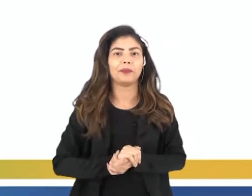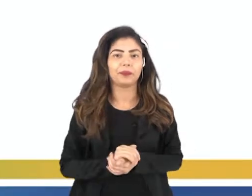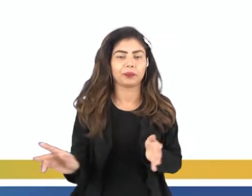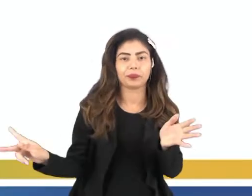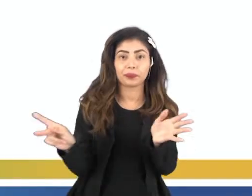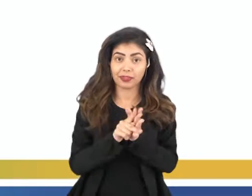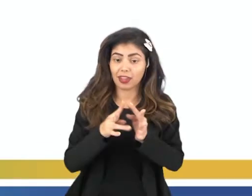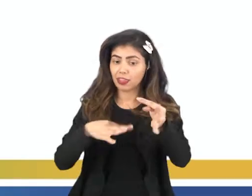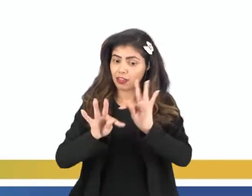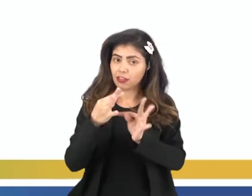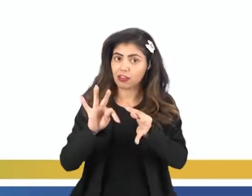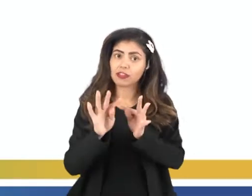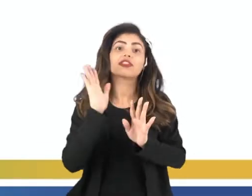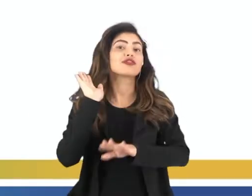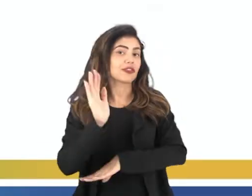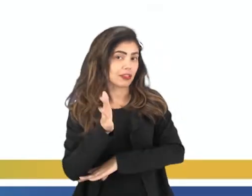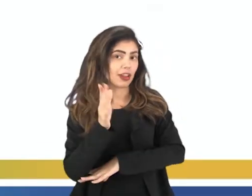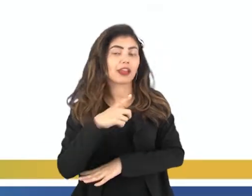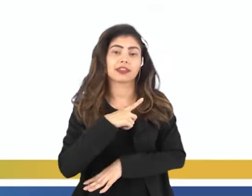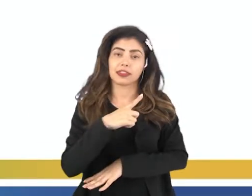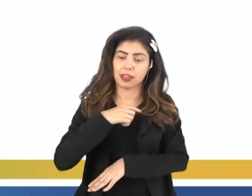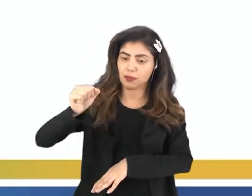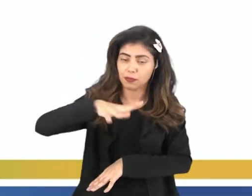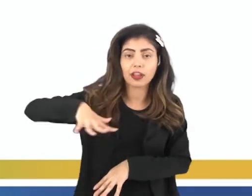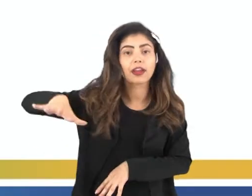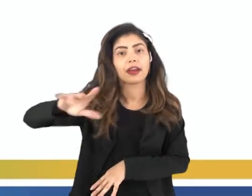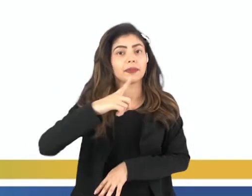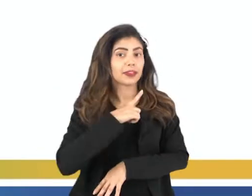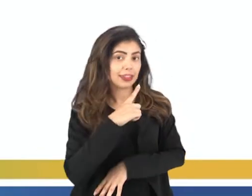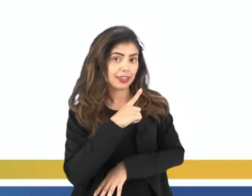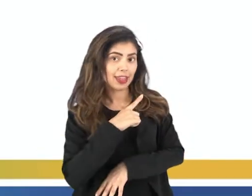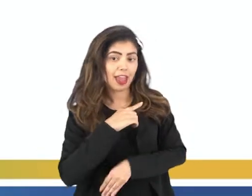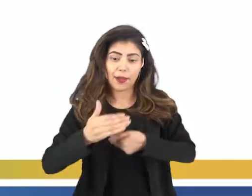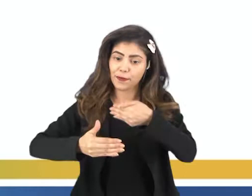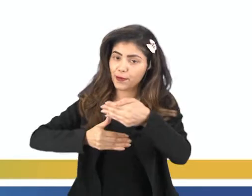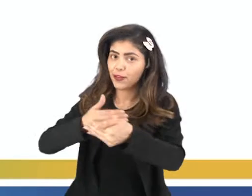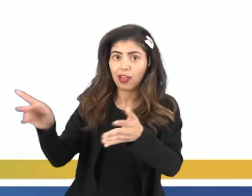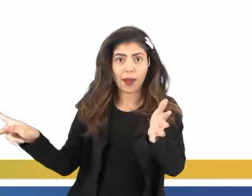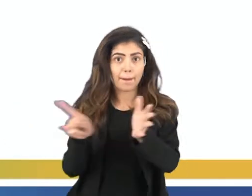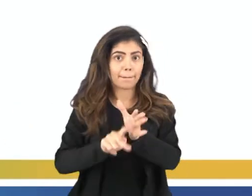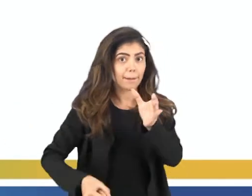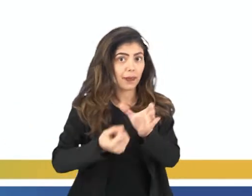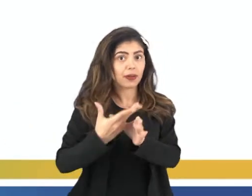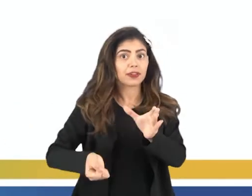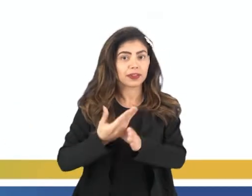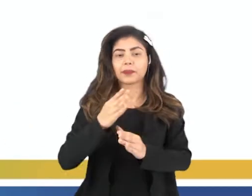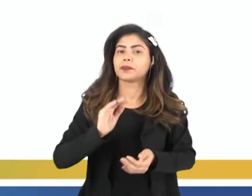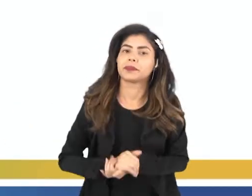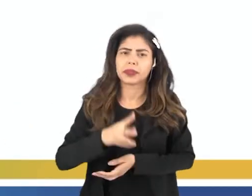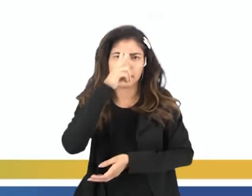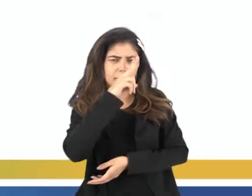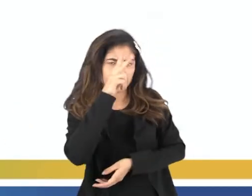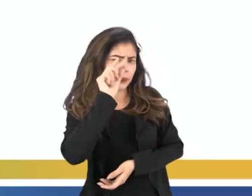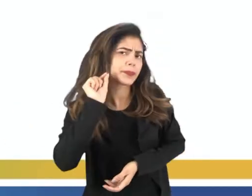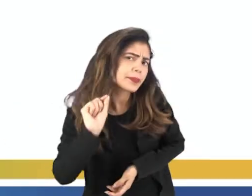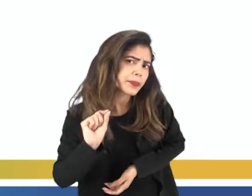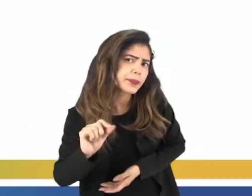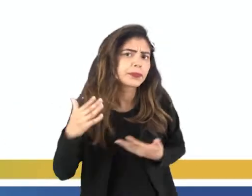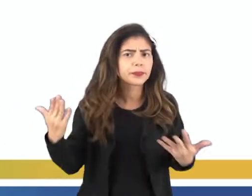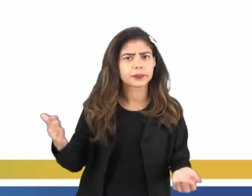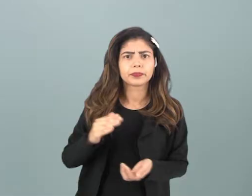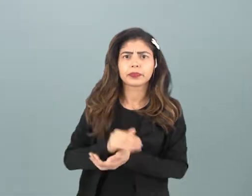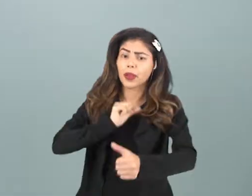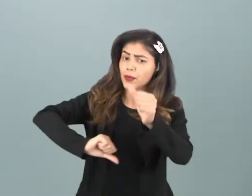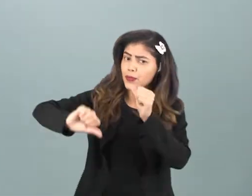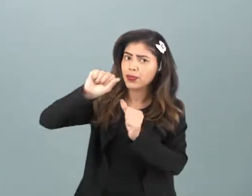da tecnologia no campo, garantiu a evolução da produtividade. Só lembrando que, ao